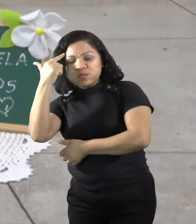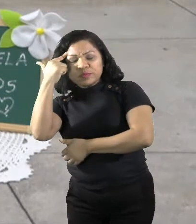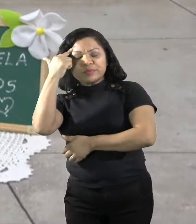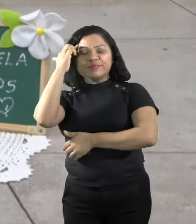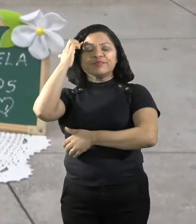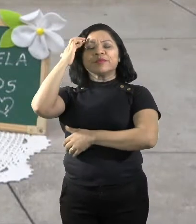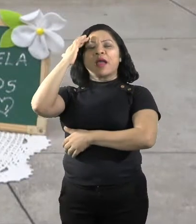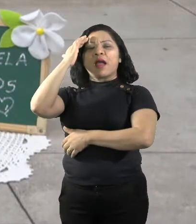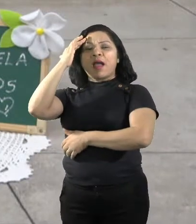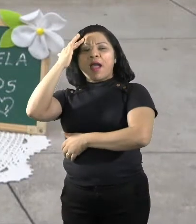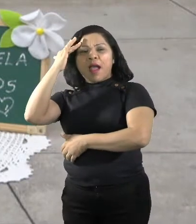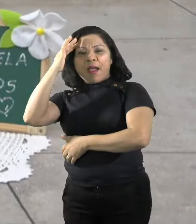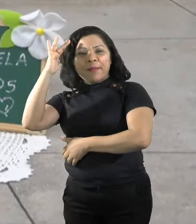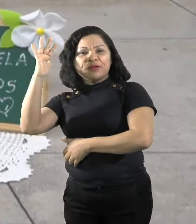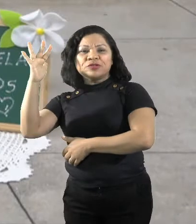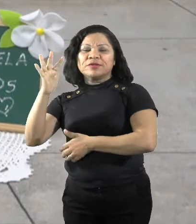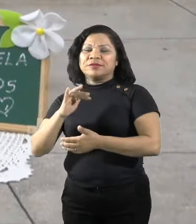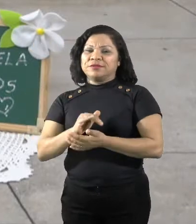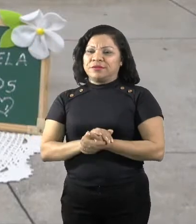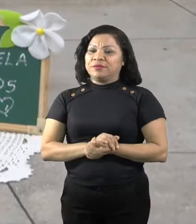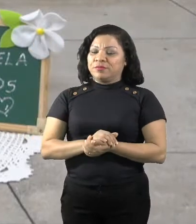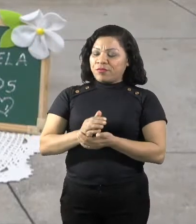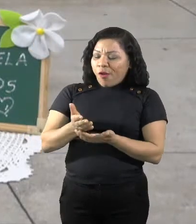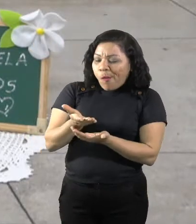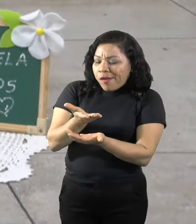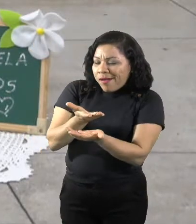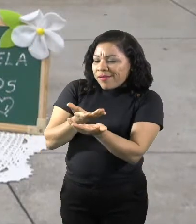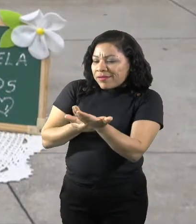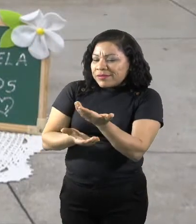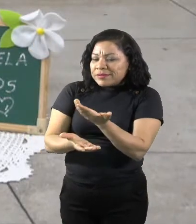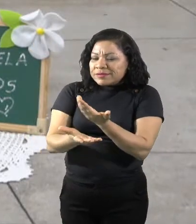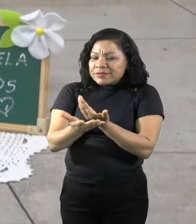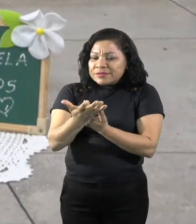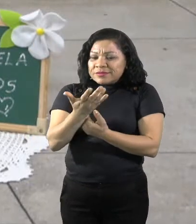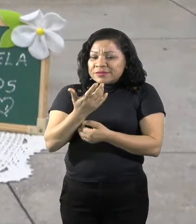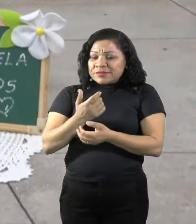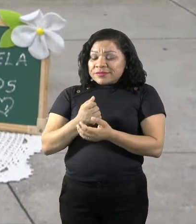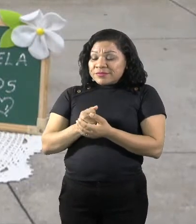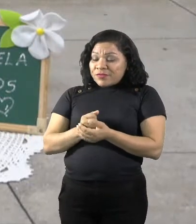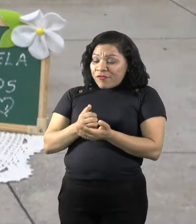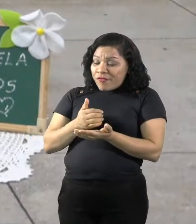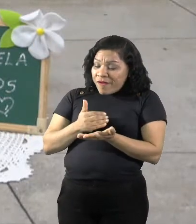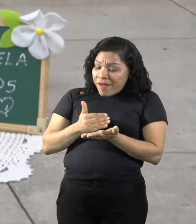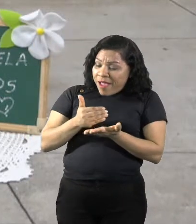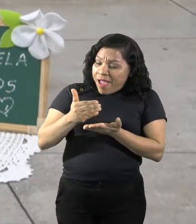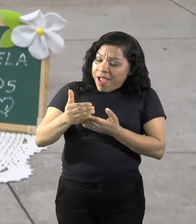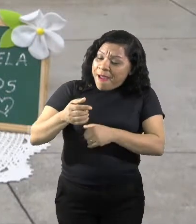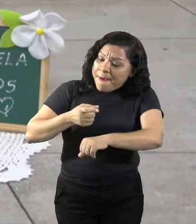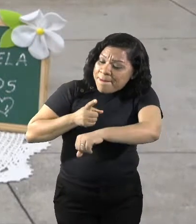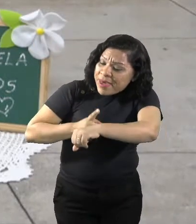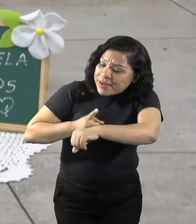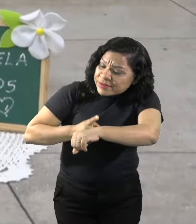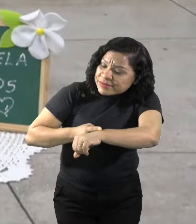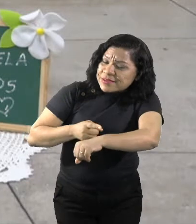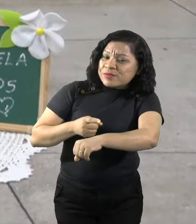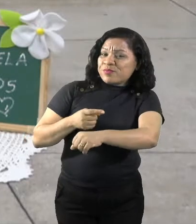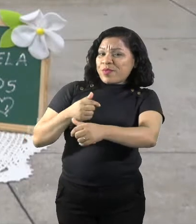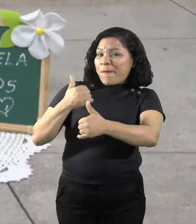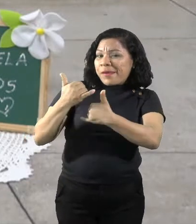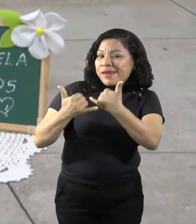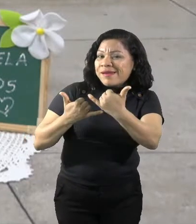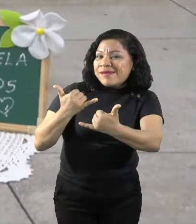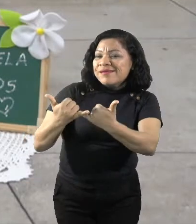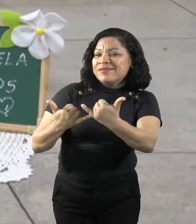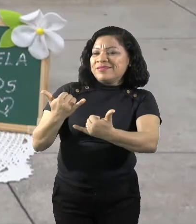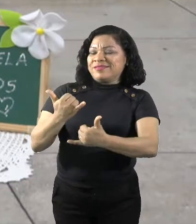vai se envolver aqui, que ele vai passar um tempo brincando junto com você. Nesse momento ele vai colocar, ou ela